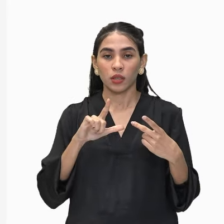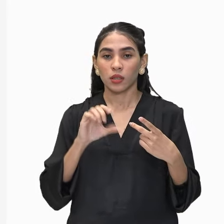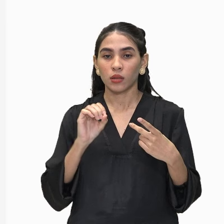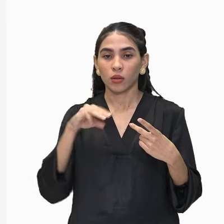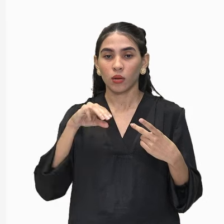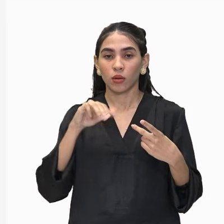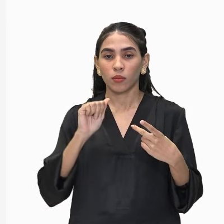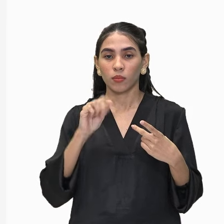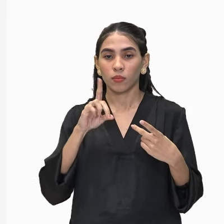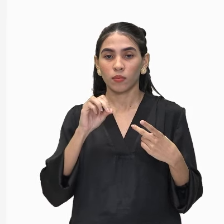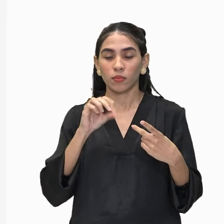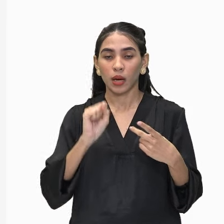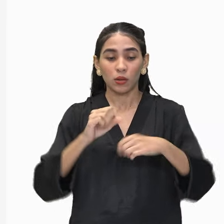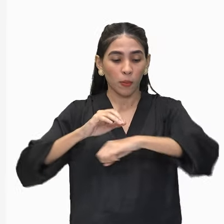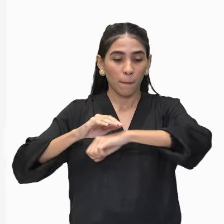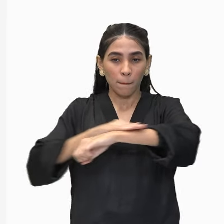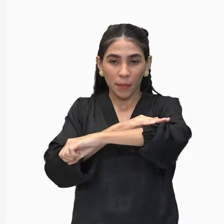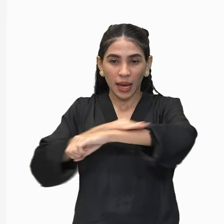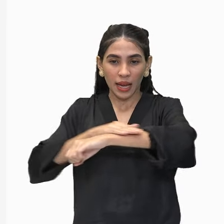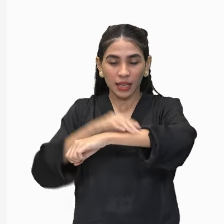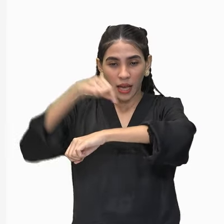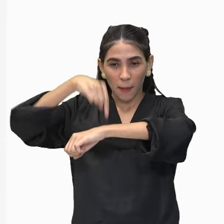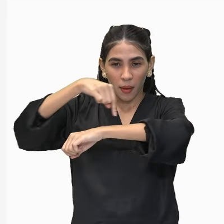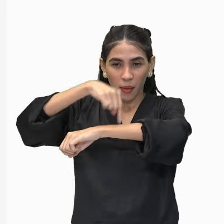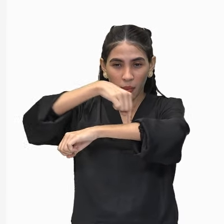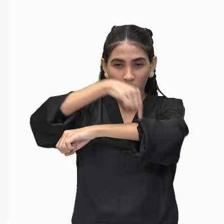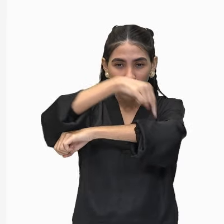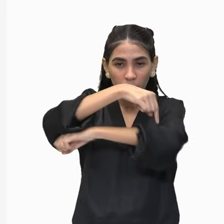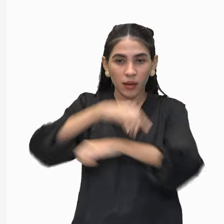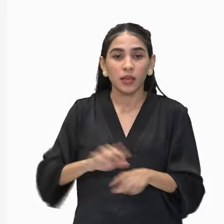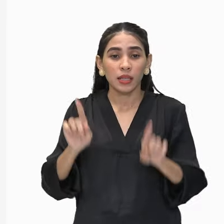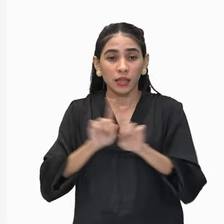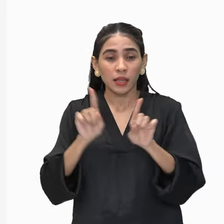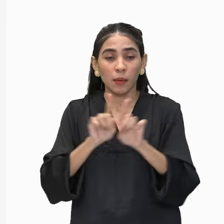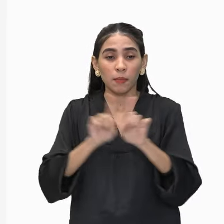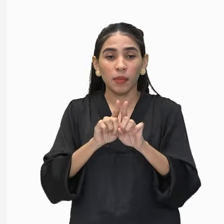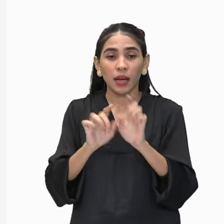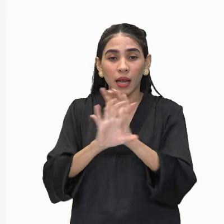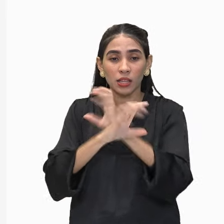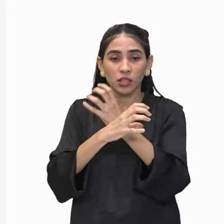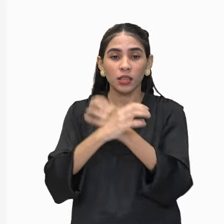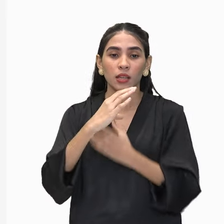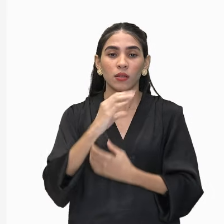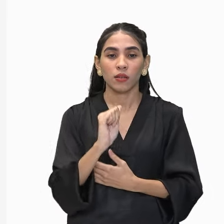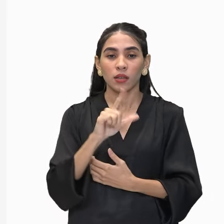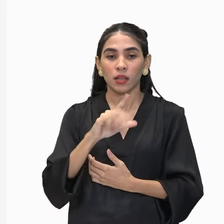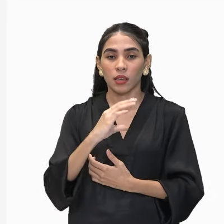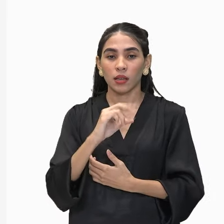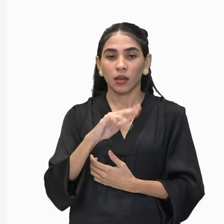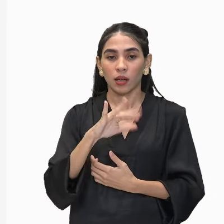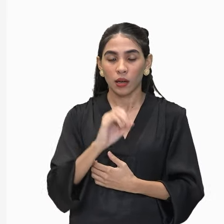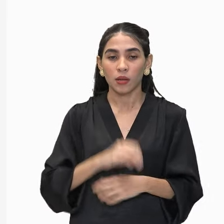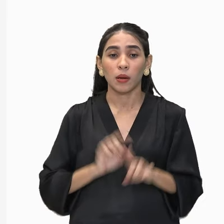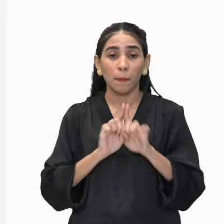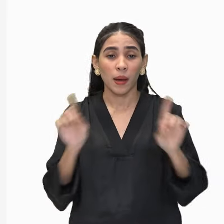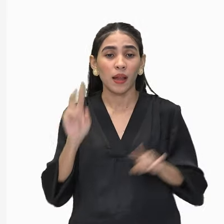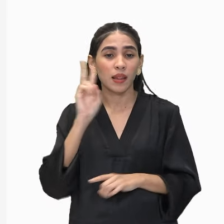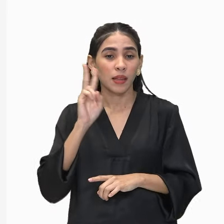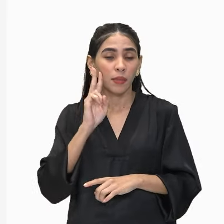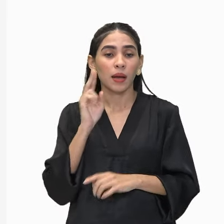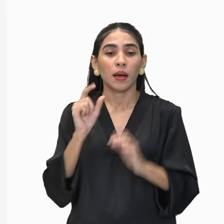com espinhos e têm endoesqueleto calcário. Para lembrar aí a palavra deuterostômios, são